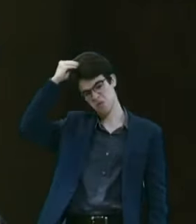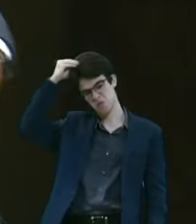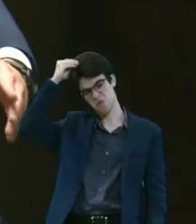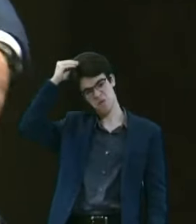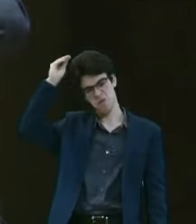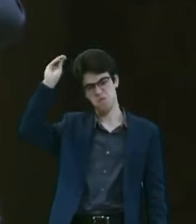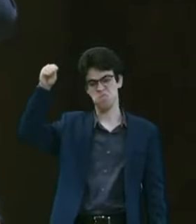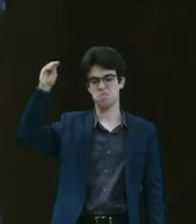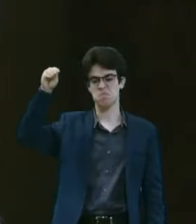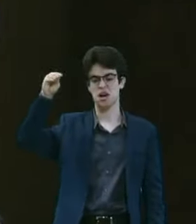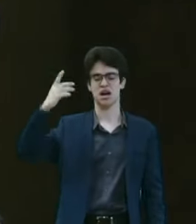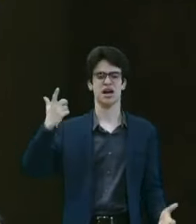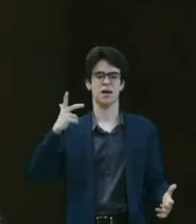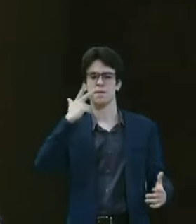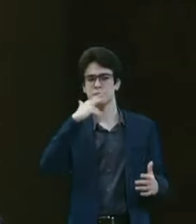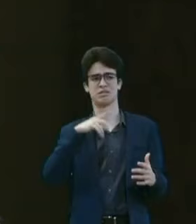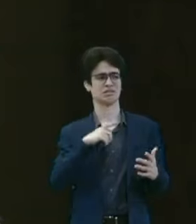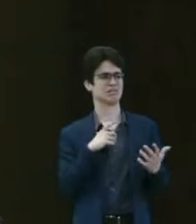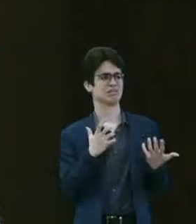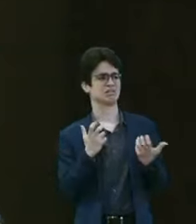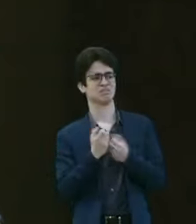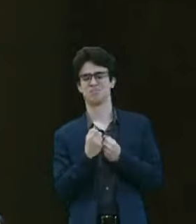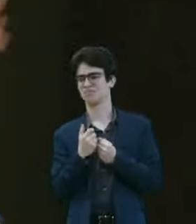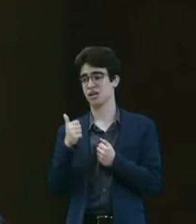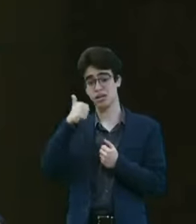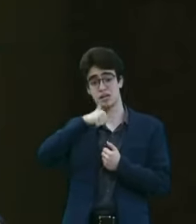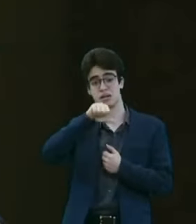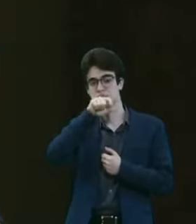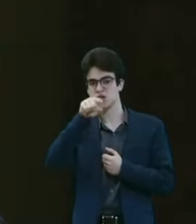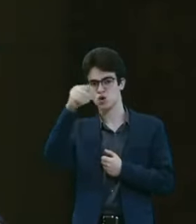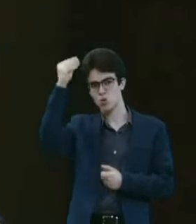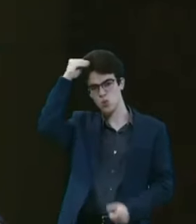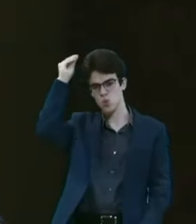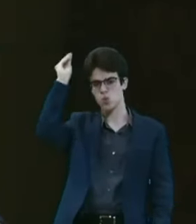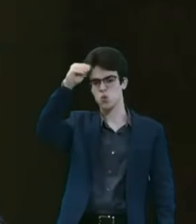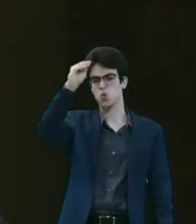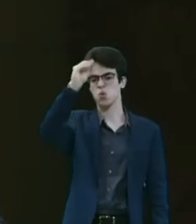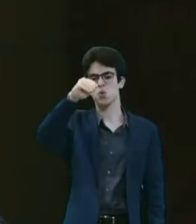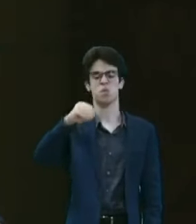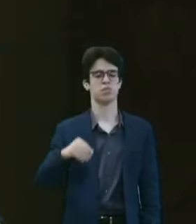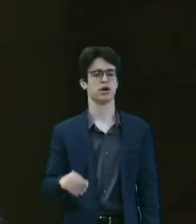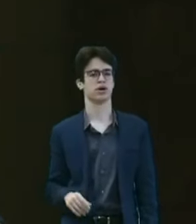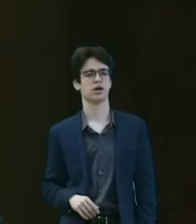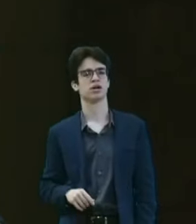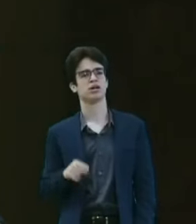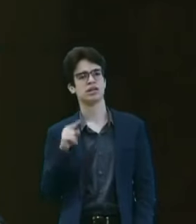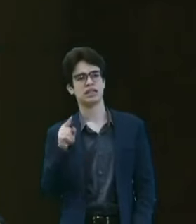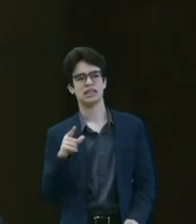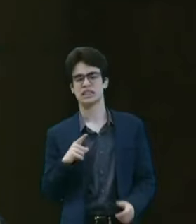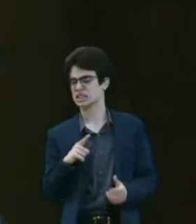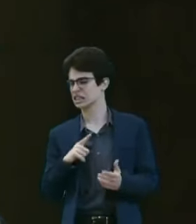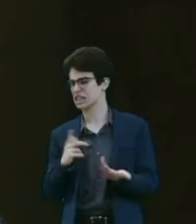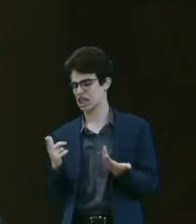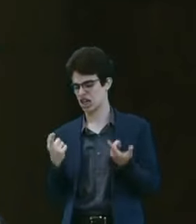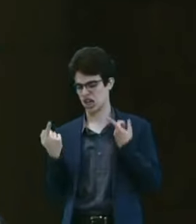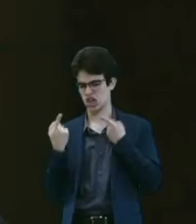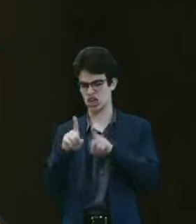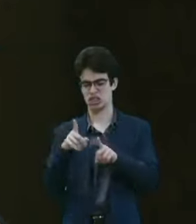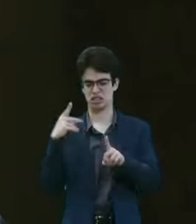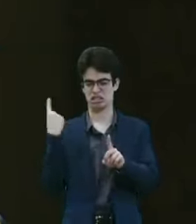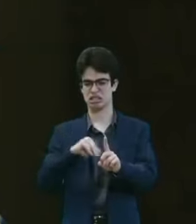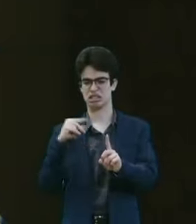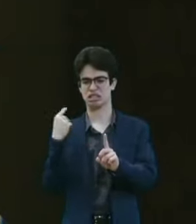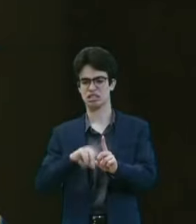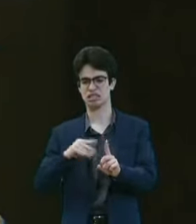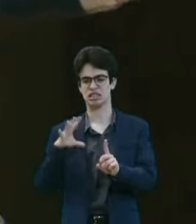eles estavam vivendo, de privação, de dificuldades na mãe. Ele a tratava mal, ele a agredia,